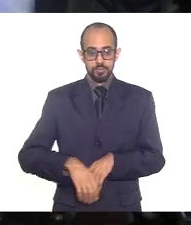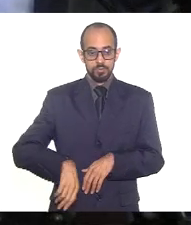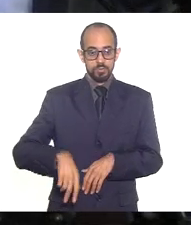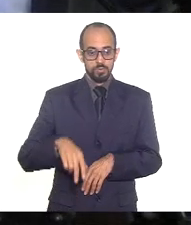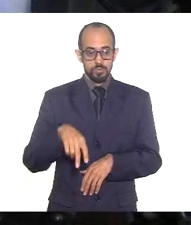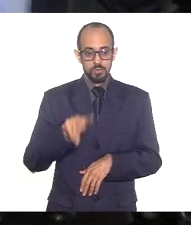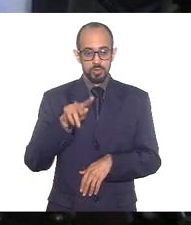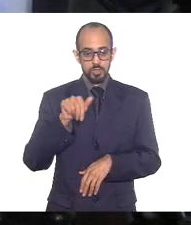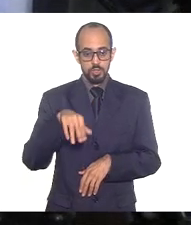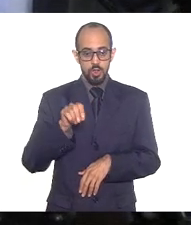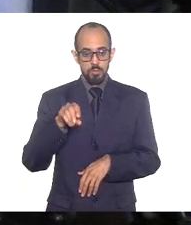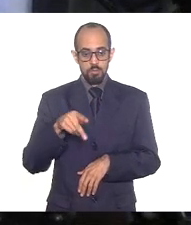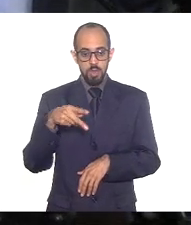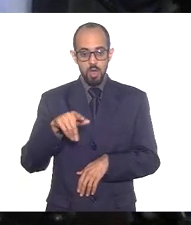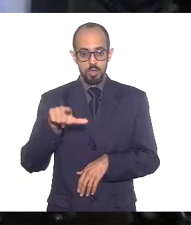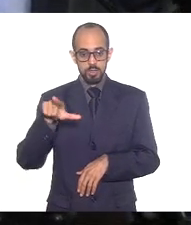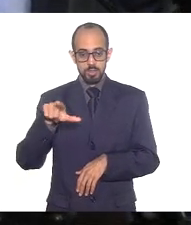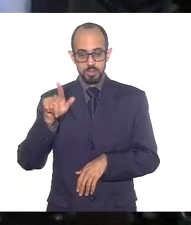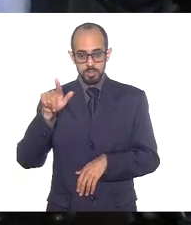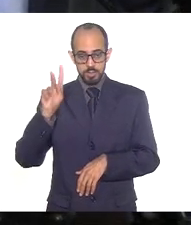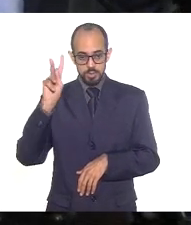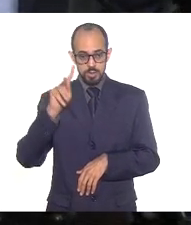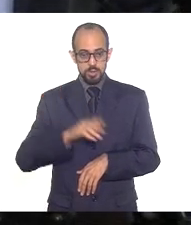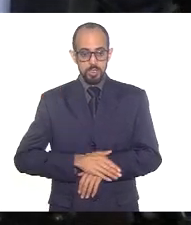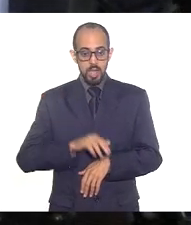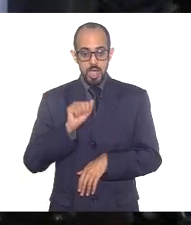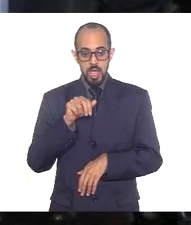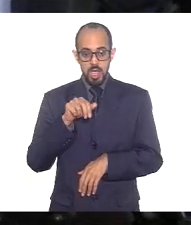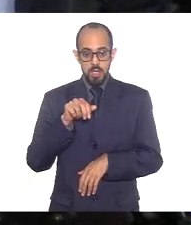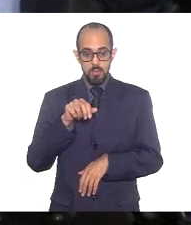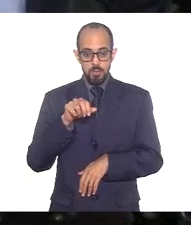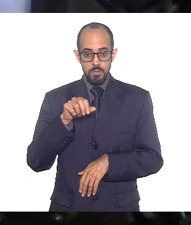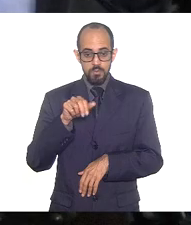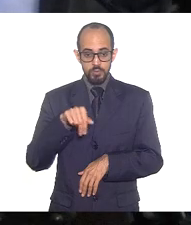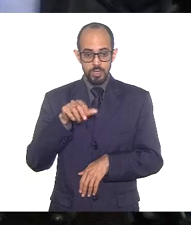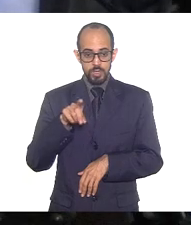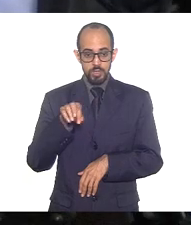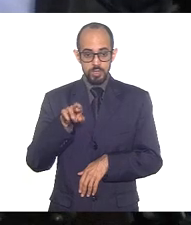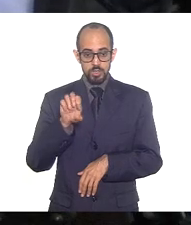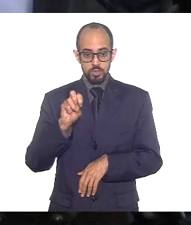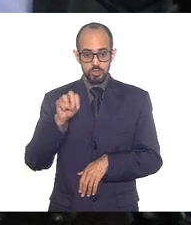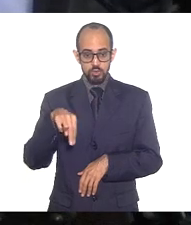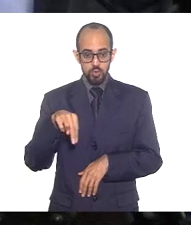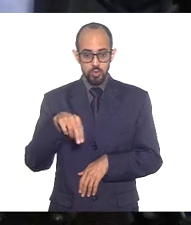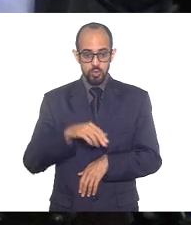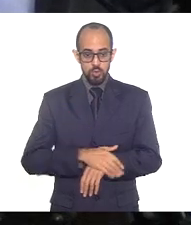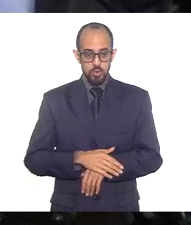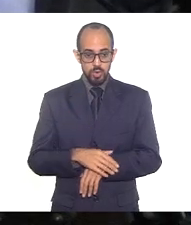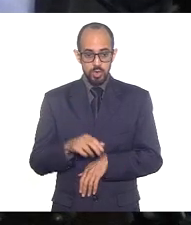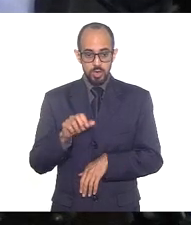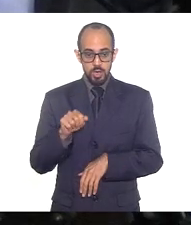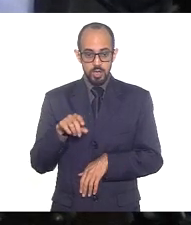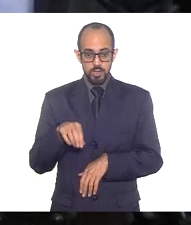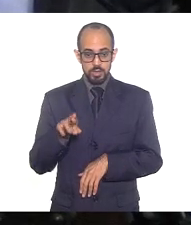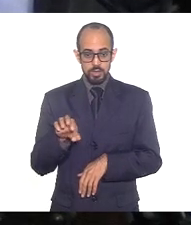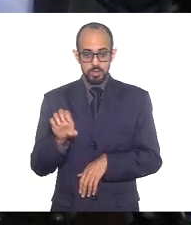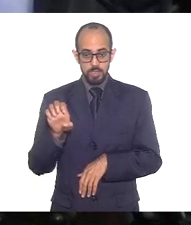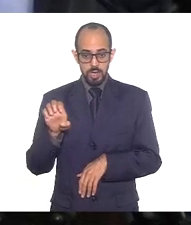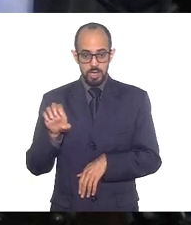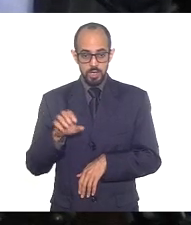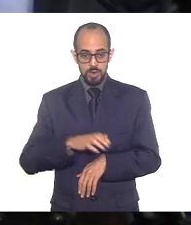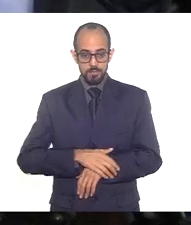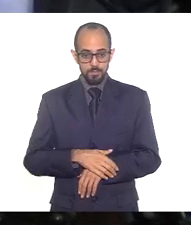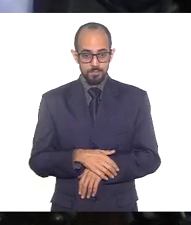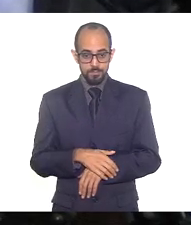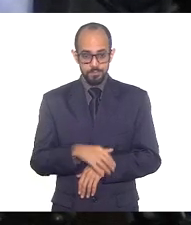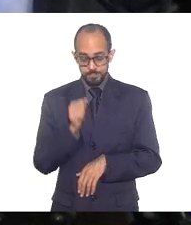knoploch Deputado Anderson Moraes Deputado Anderson Moraes Deputado André Correia